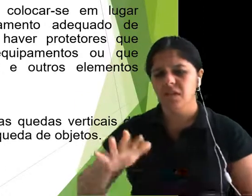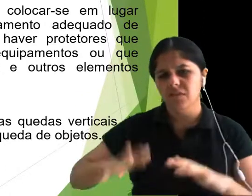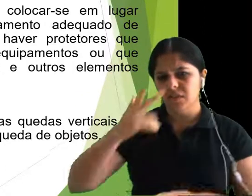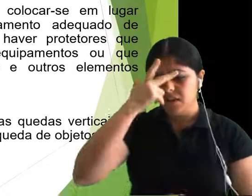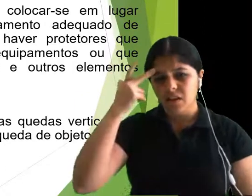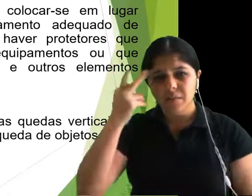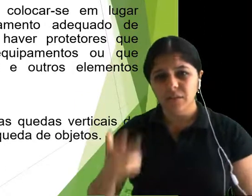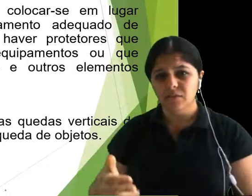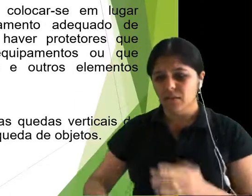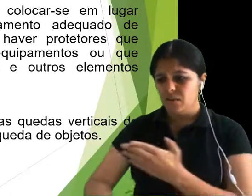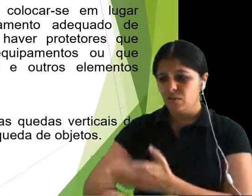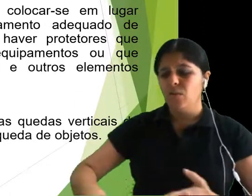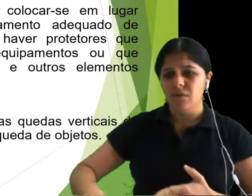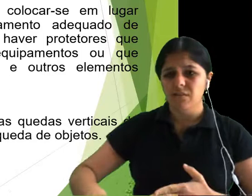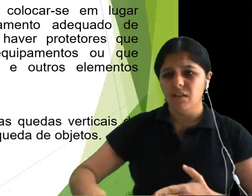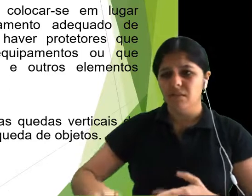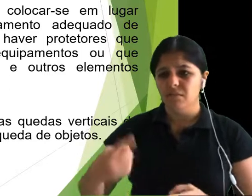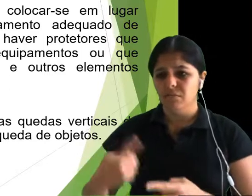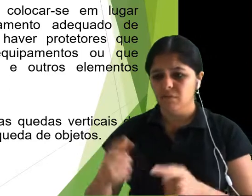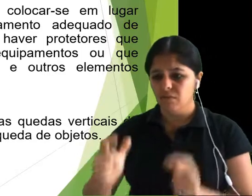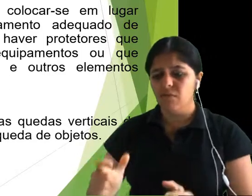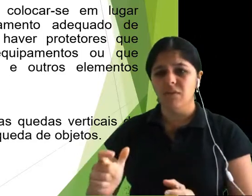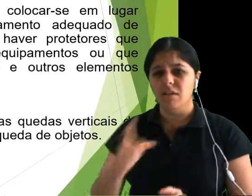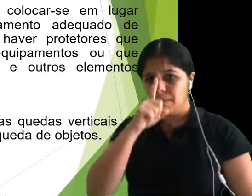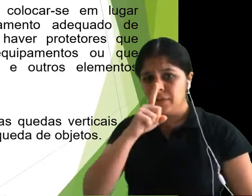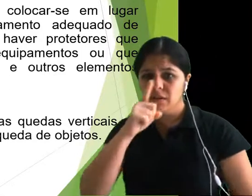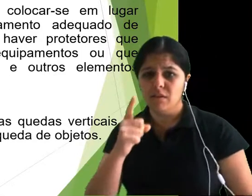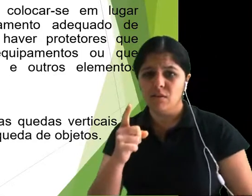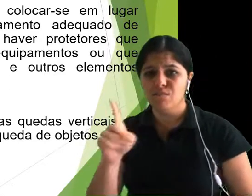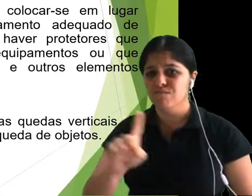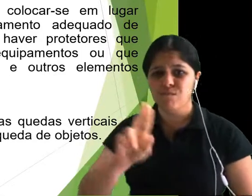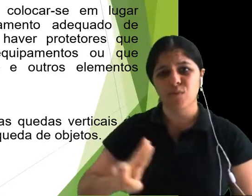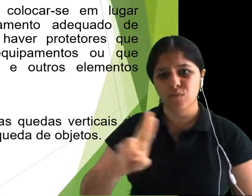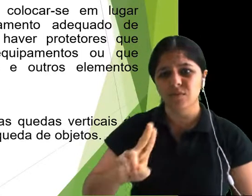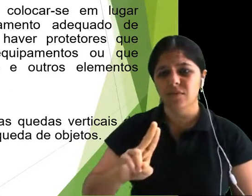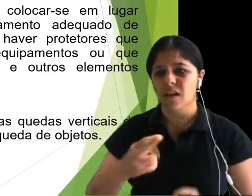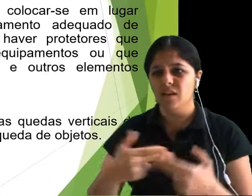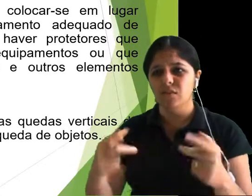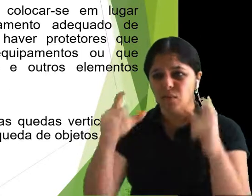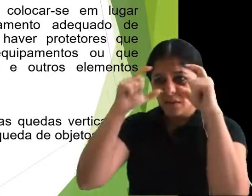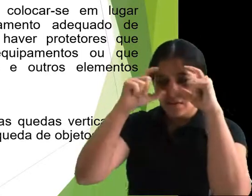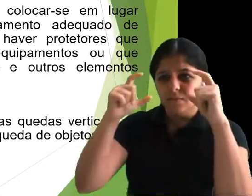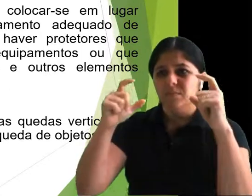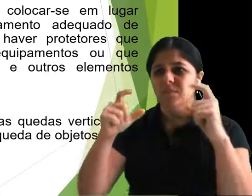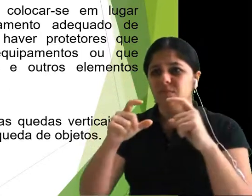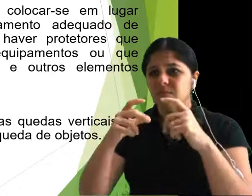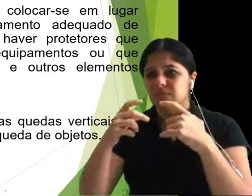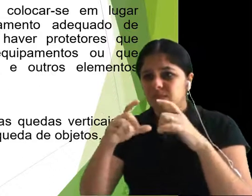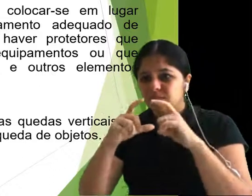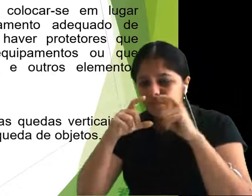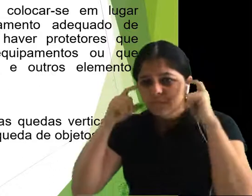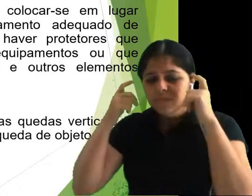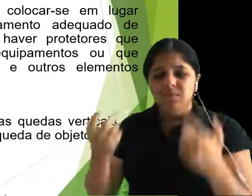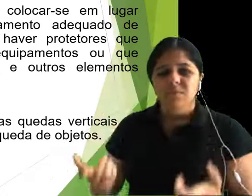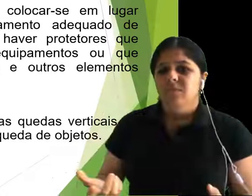vezes por colocar-se em um lugar perigoso ou por não usar o equipamento adequado de proteção, ou outras vezes por não